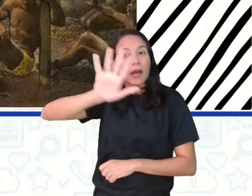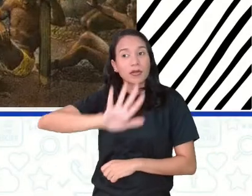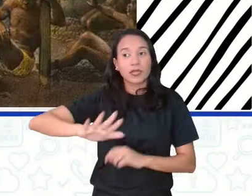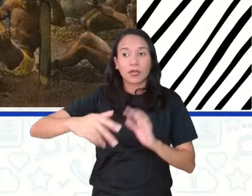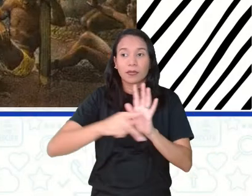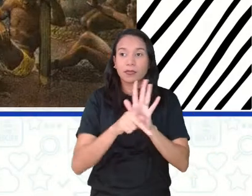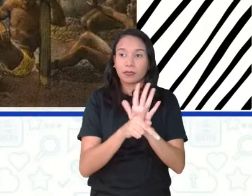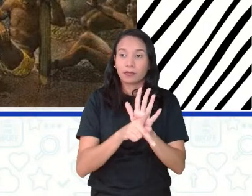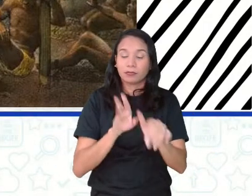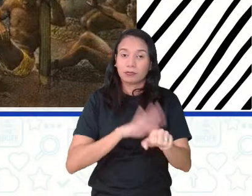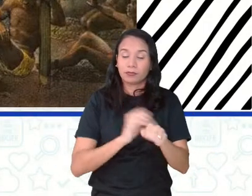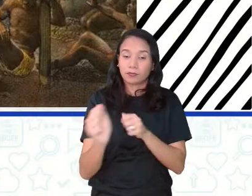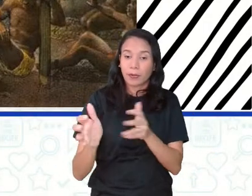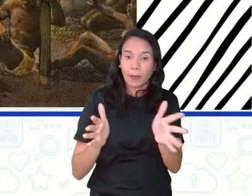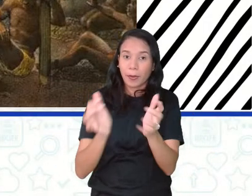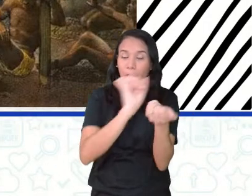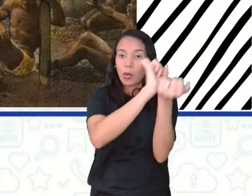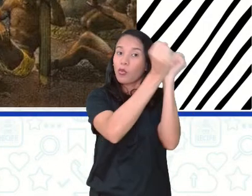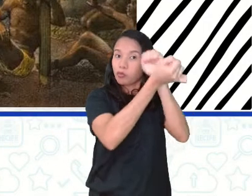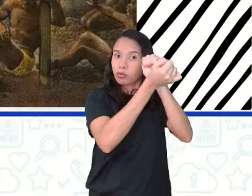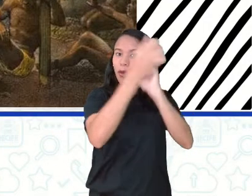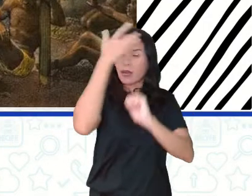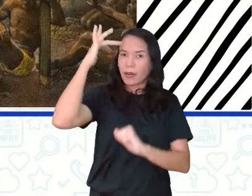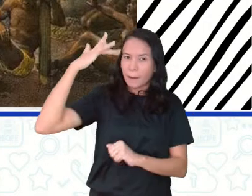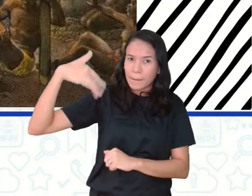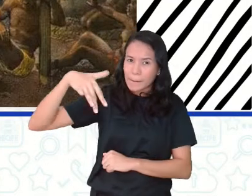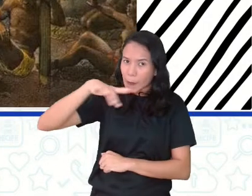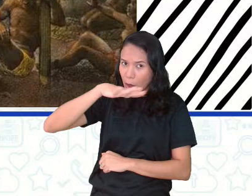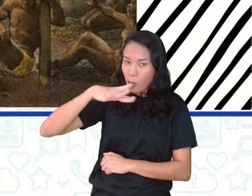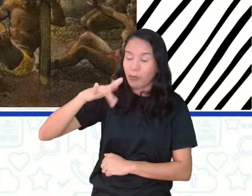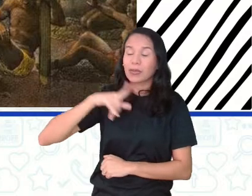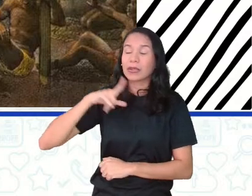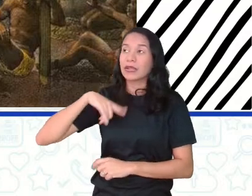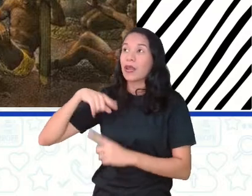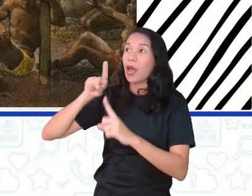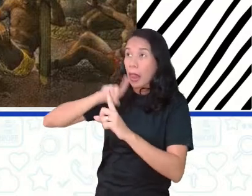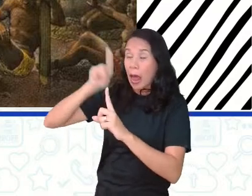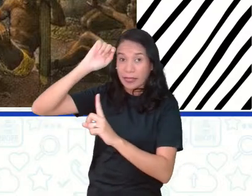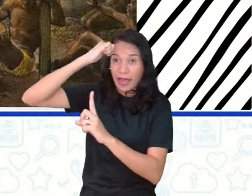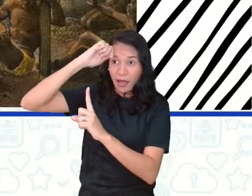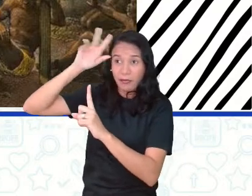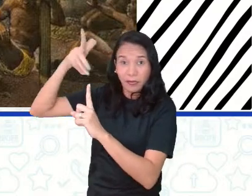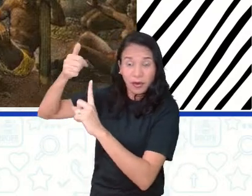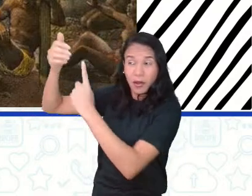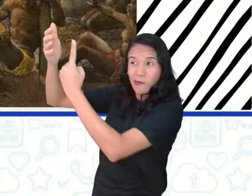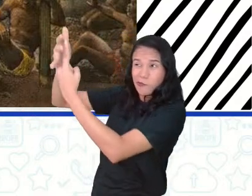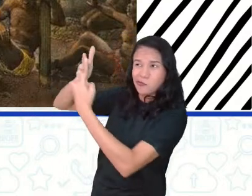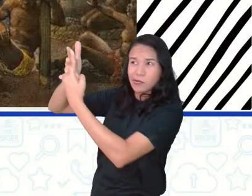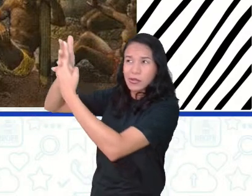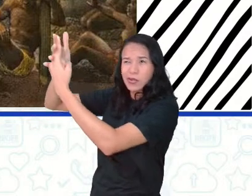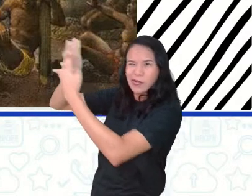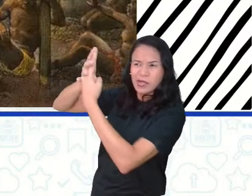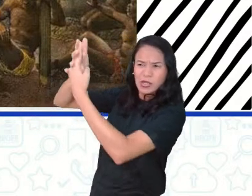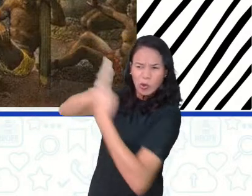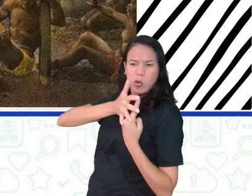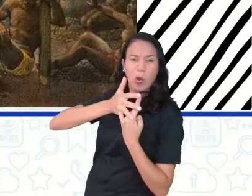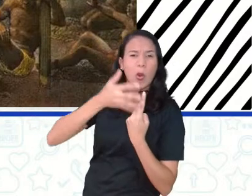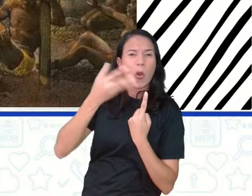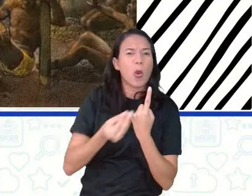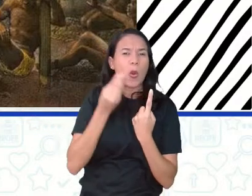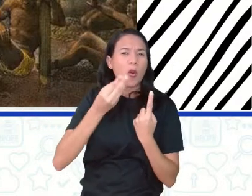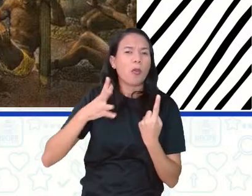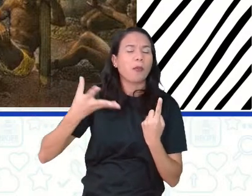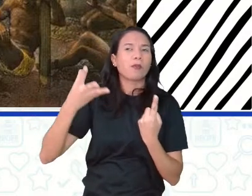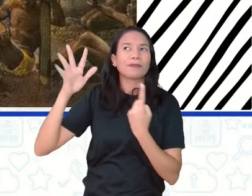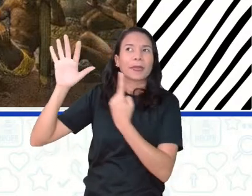do período da escravidão, então essas pessoas eram trazidas para cá, né? Eram deslocadas de forma